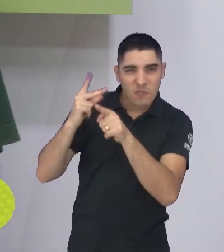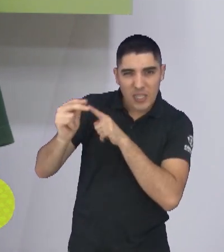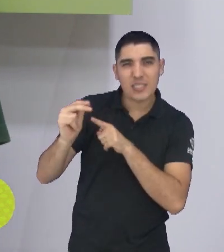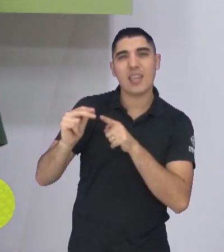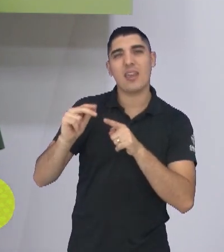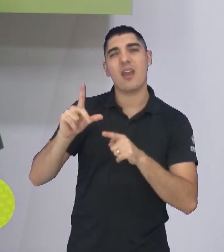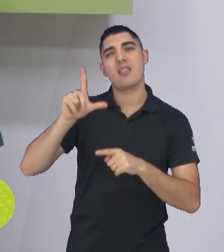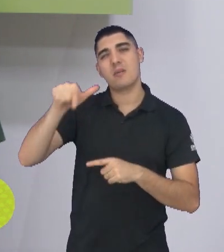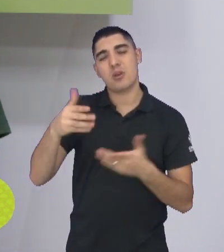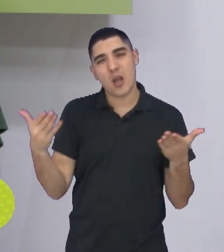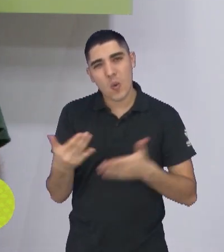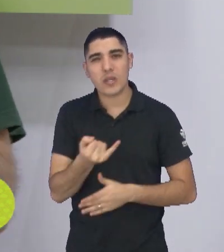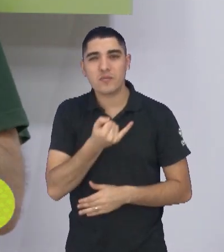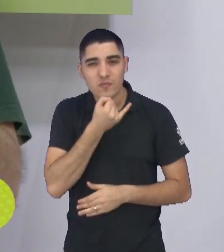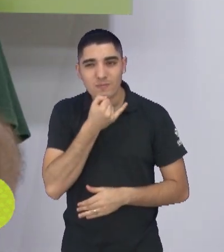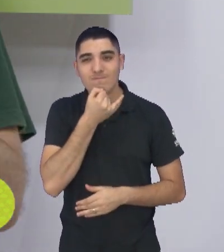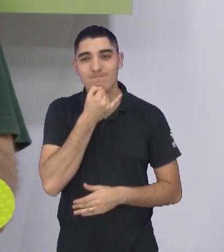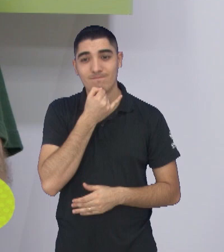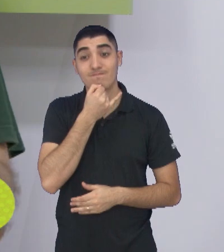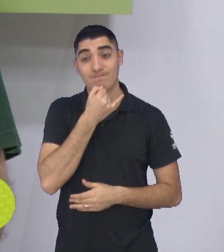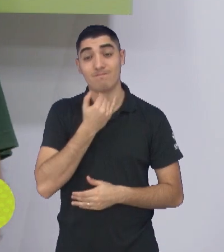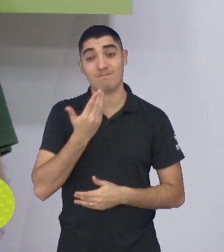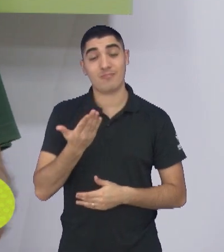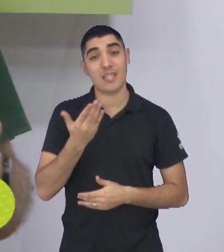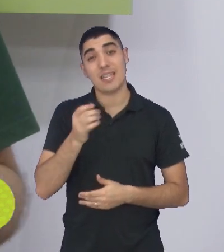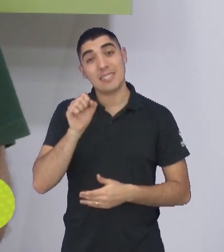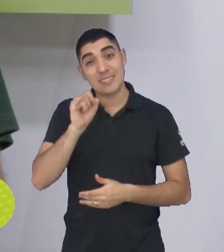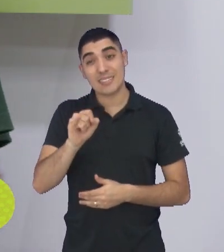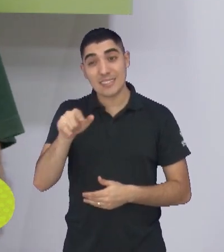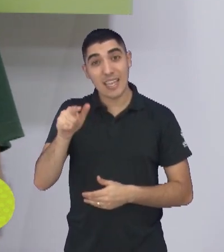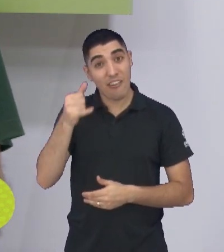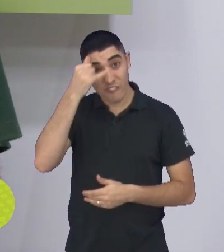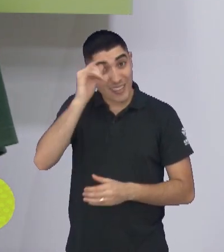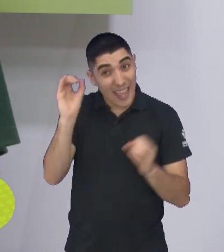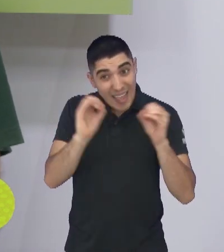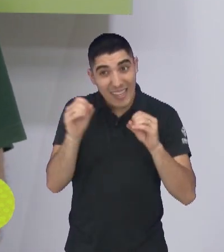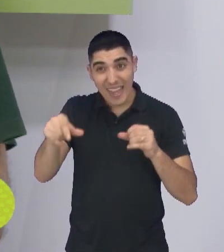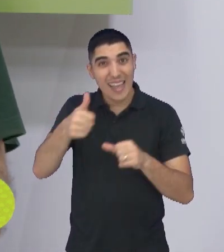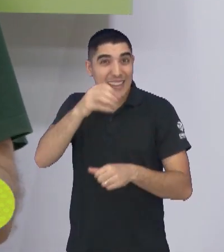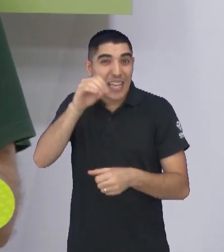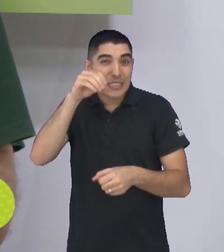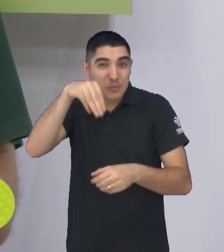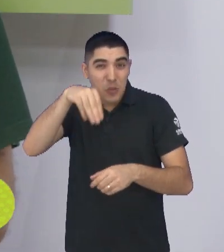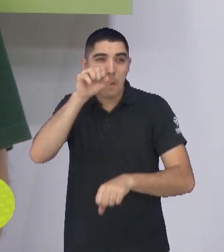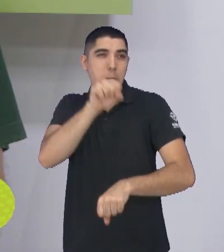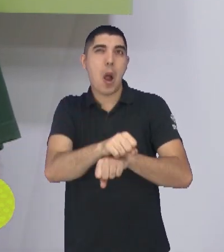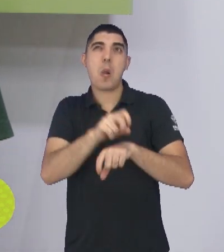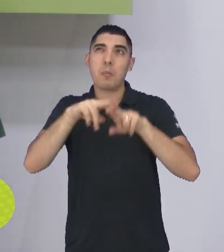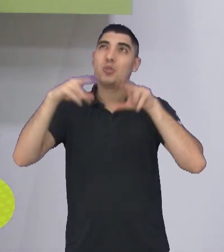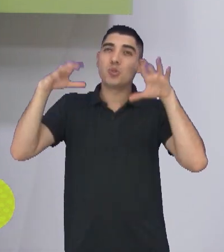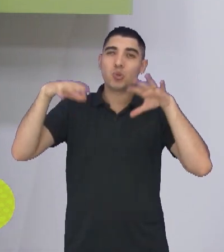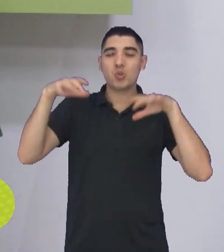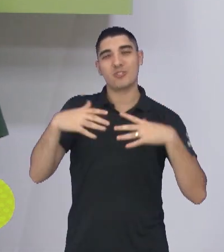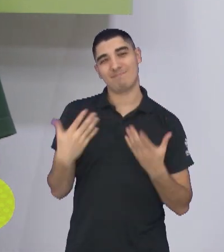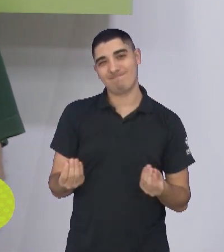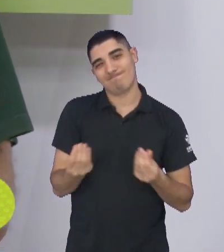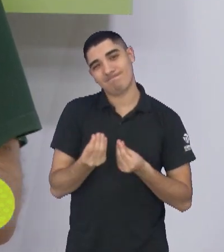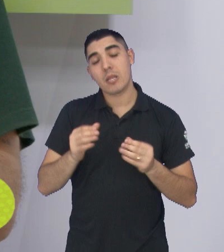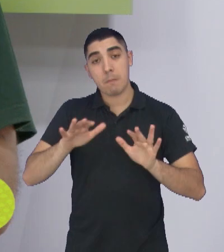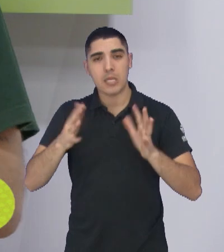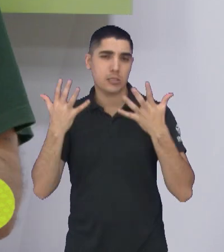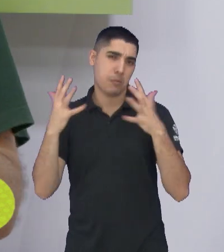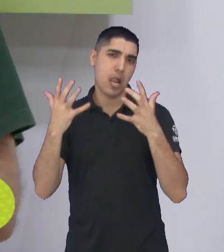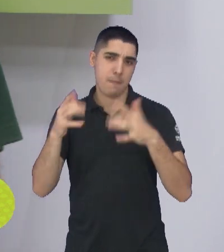infelizmente aí, talvez, se não tivesse essa parada, o jogo seria outro, né? Então, parabéns para as meninas